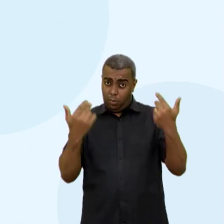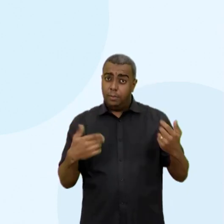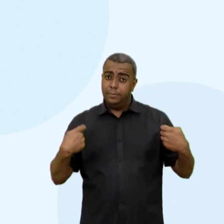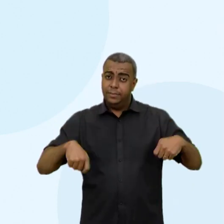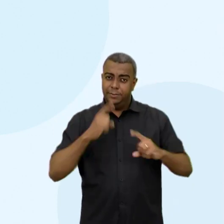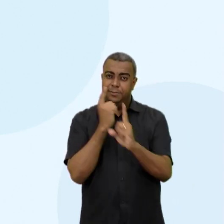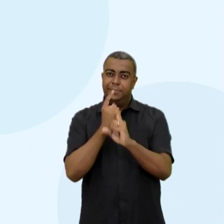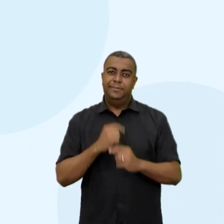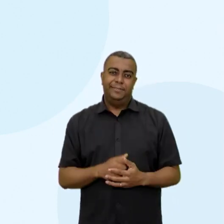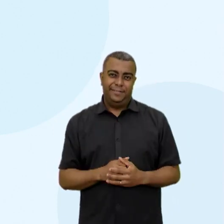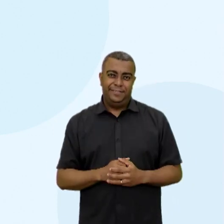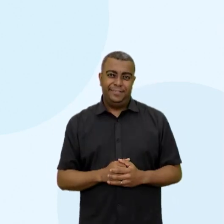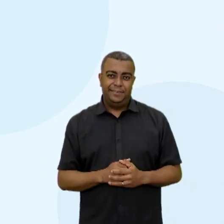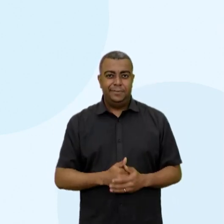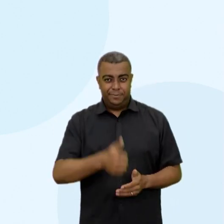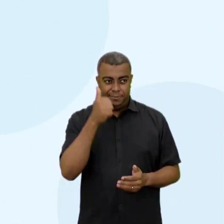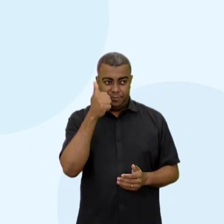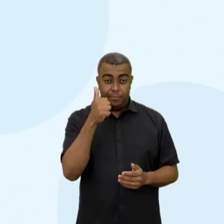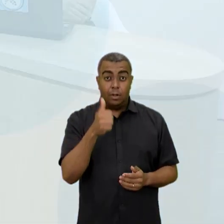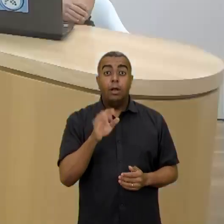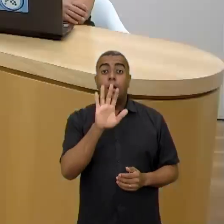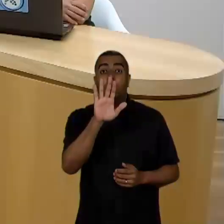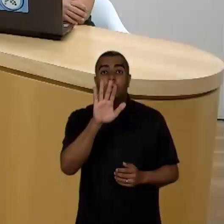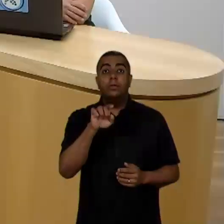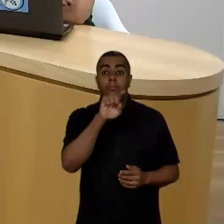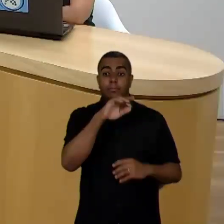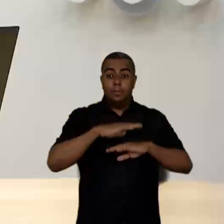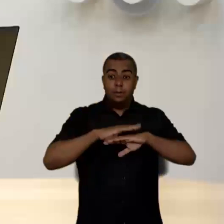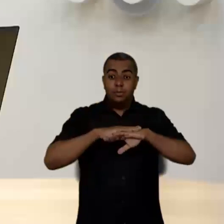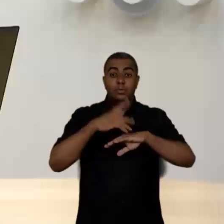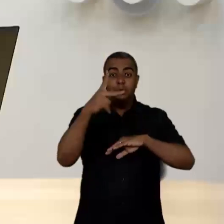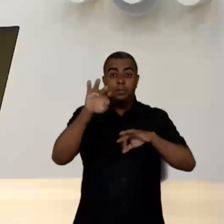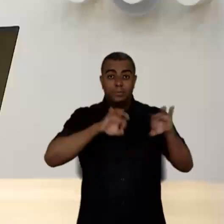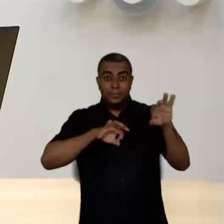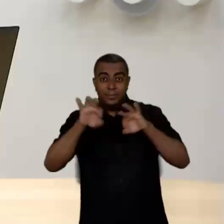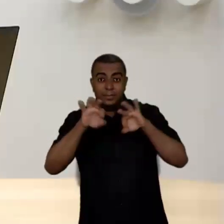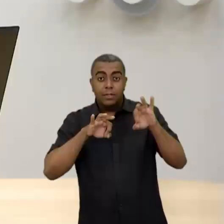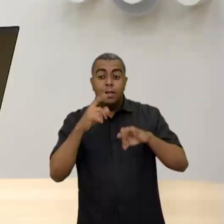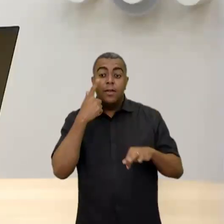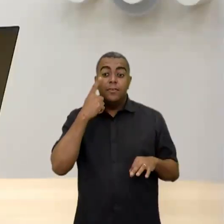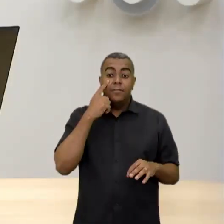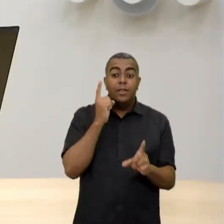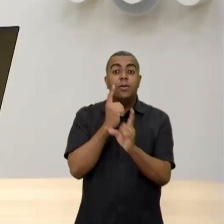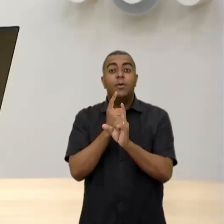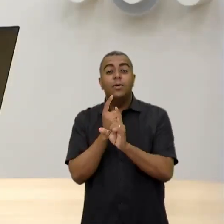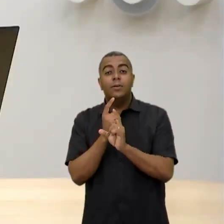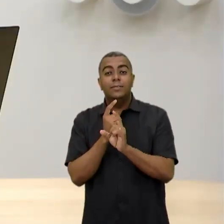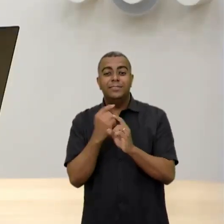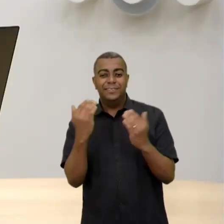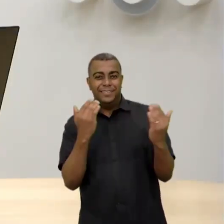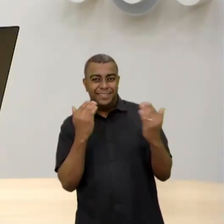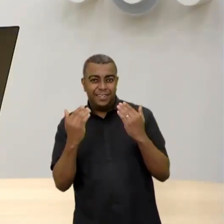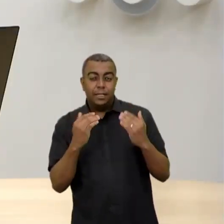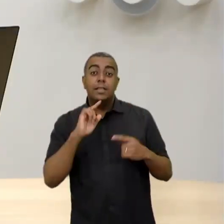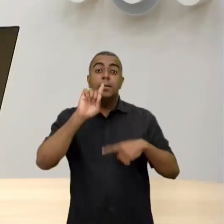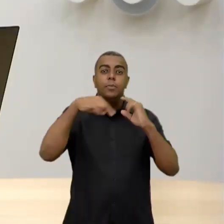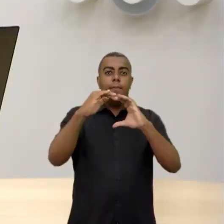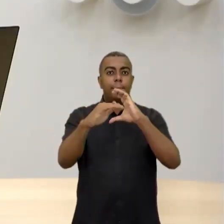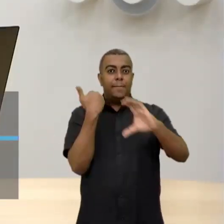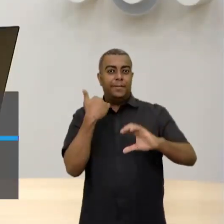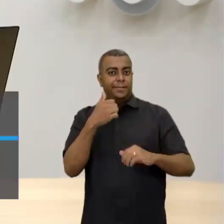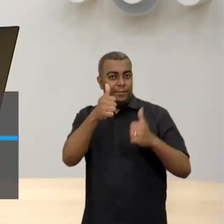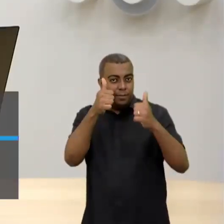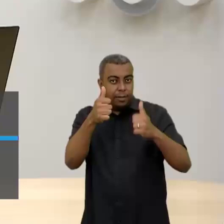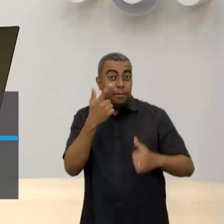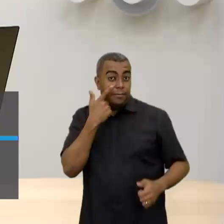igual. Isso mesmo. Então, pessoal, resolve, encontra essa razão aí de semelhança, tá bom? E aí, manda pra gente lá no